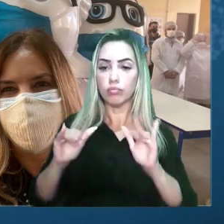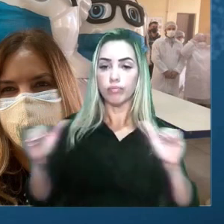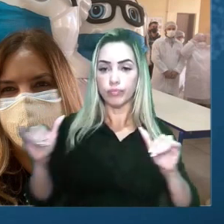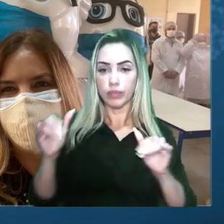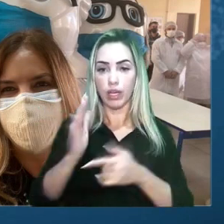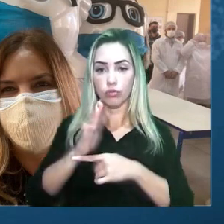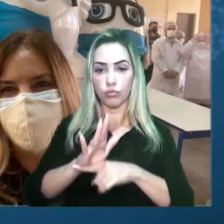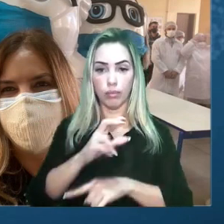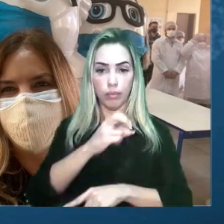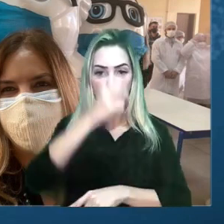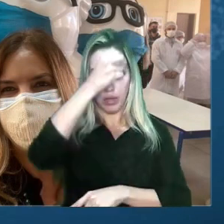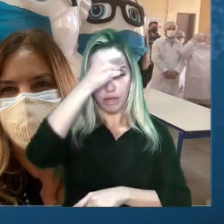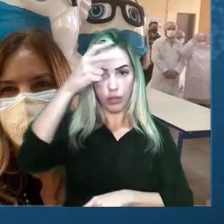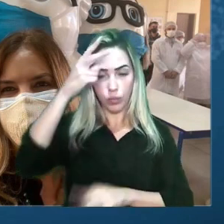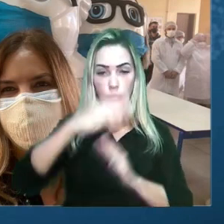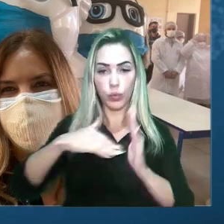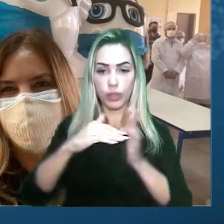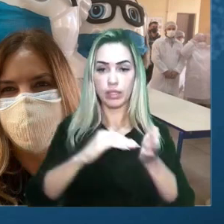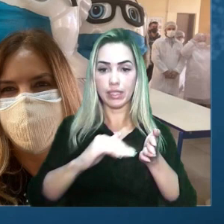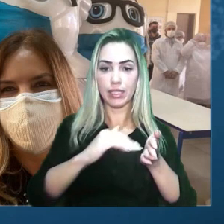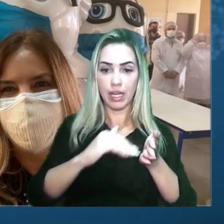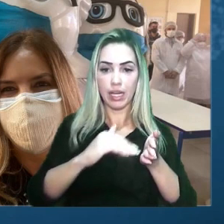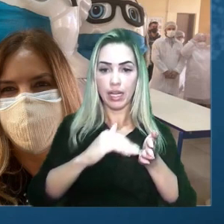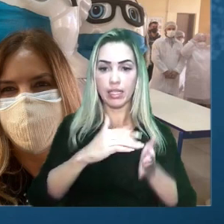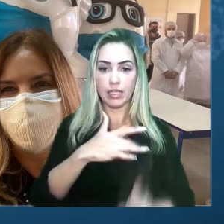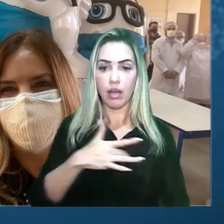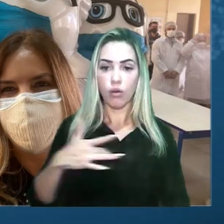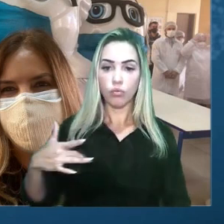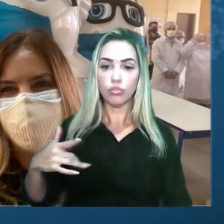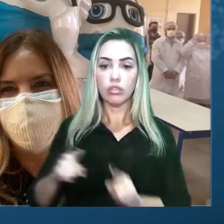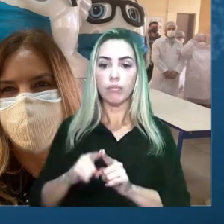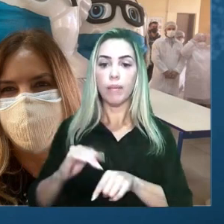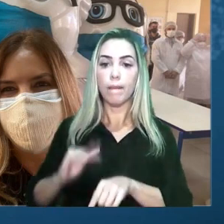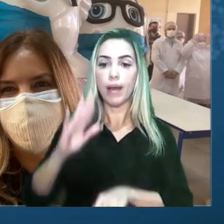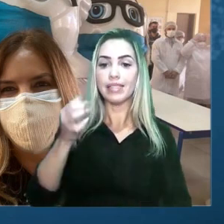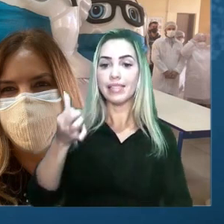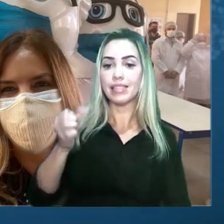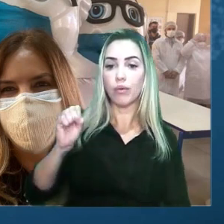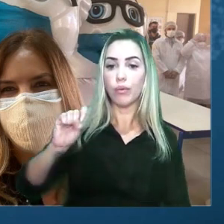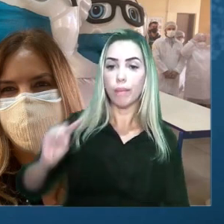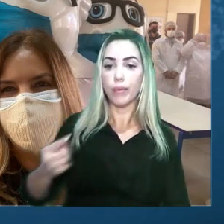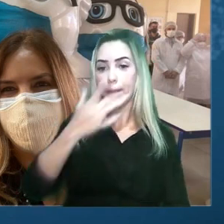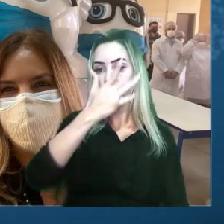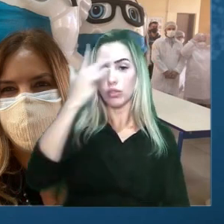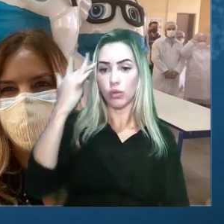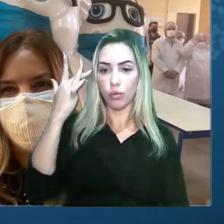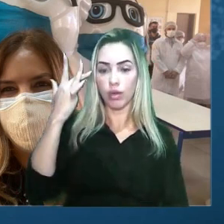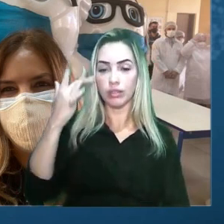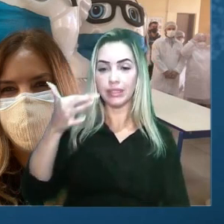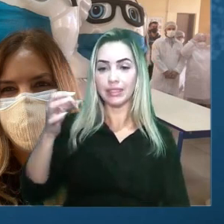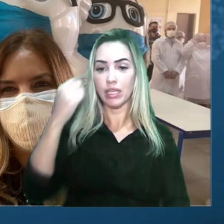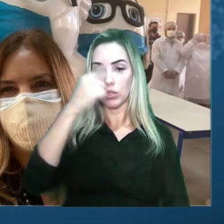Prefeitura e de toda a Secretaria de Saúde, mais de 68 mil pessoas em 10 horas. Foi